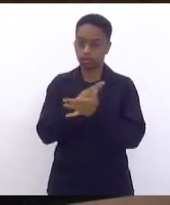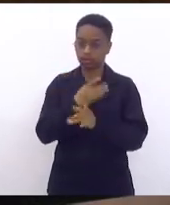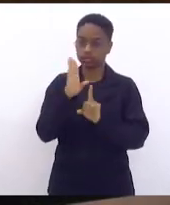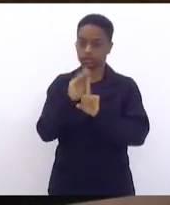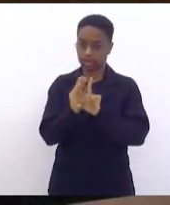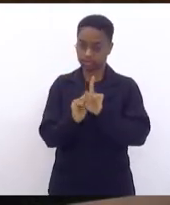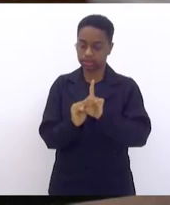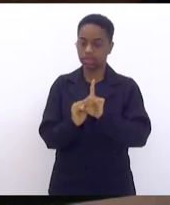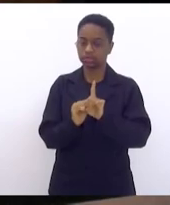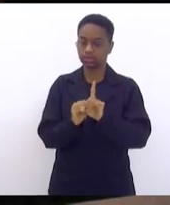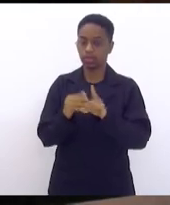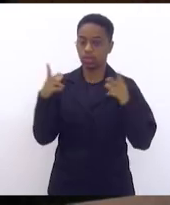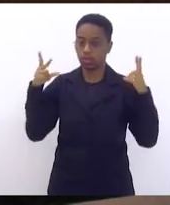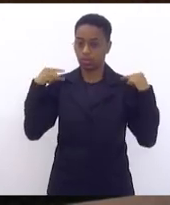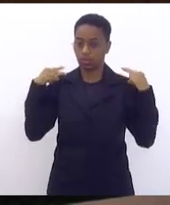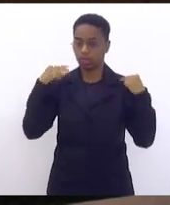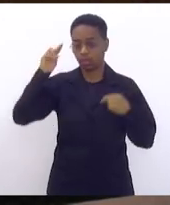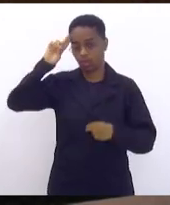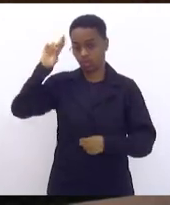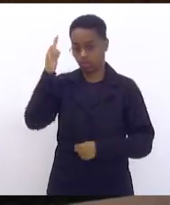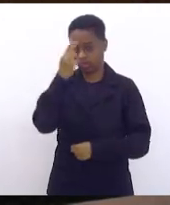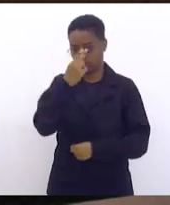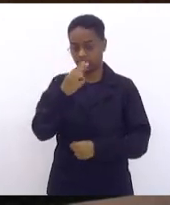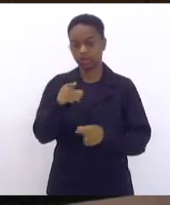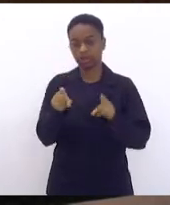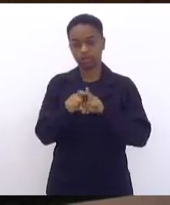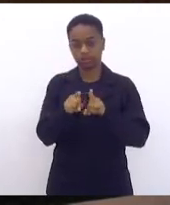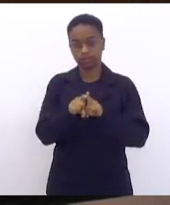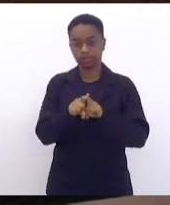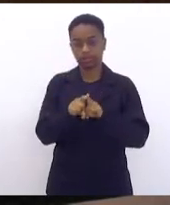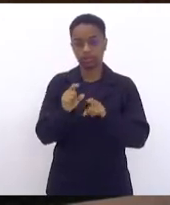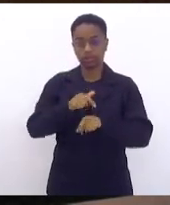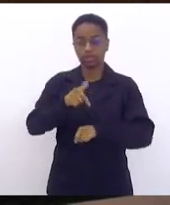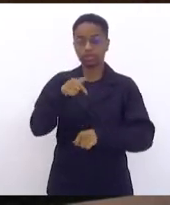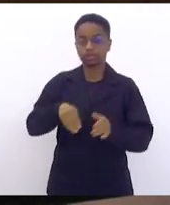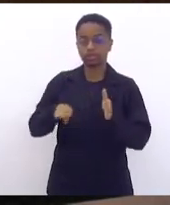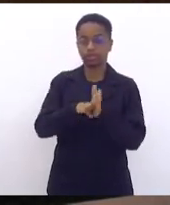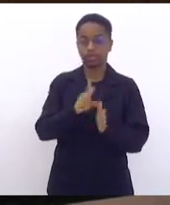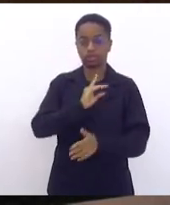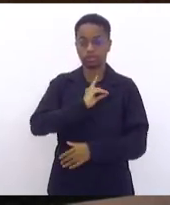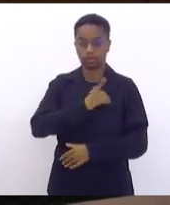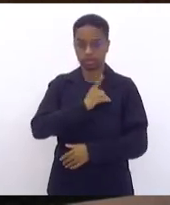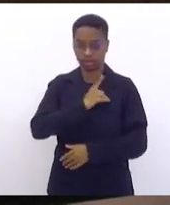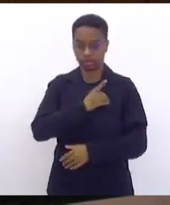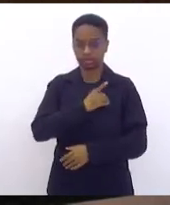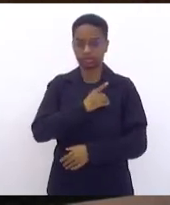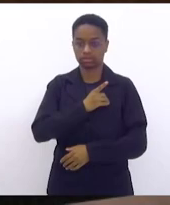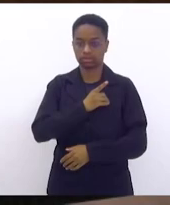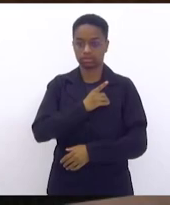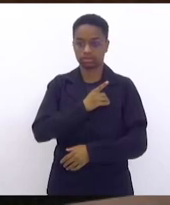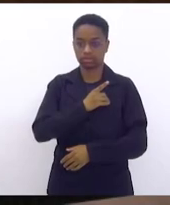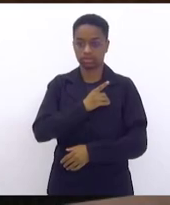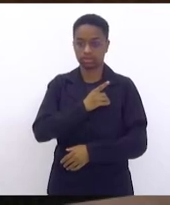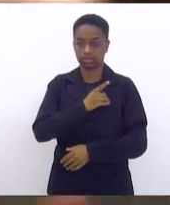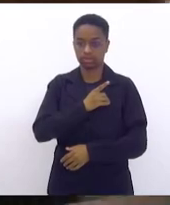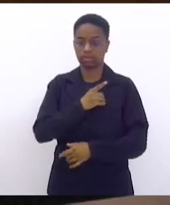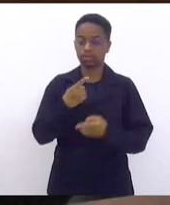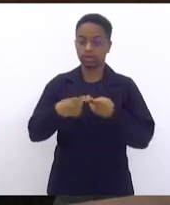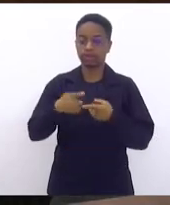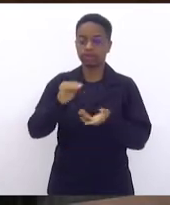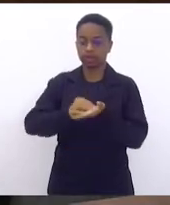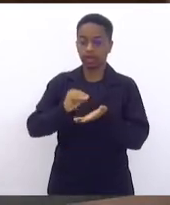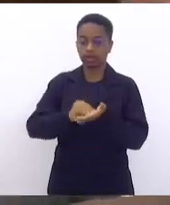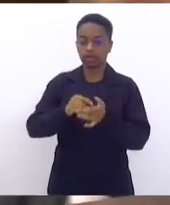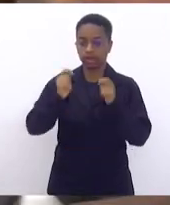assédio por um motorista de Uber, e ela, ao chegar numa delegacia, por uma falta de capacitação aí